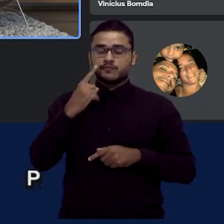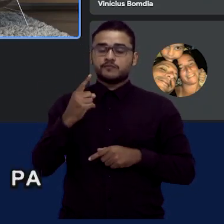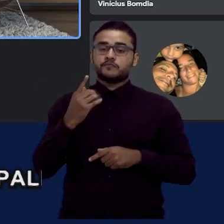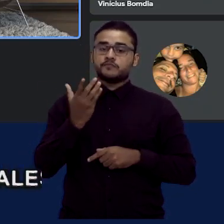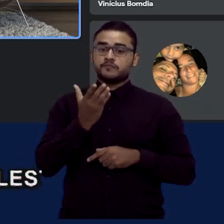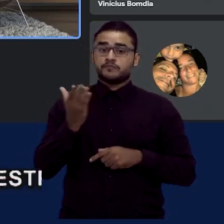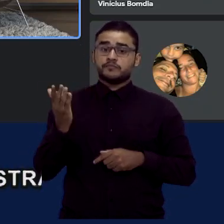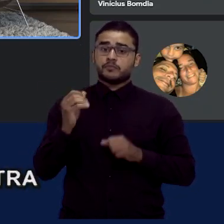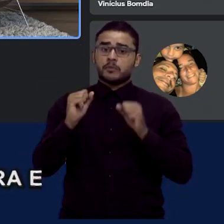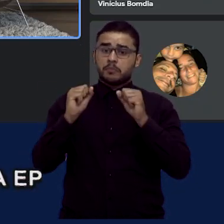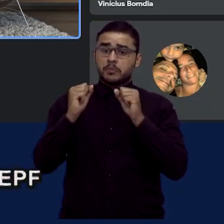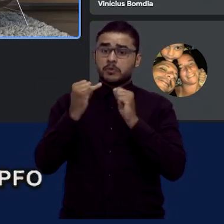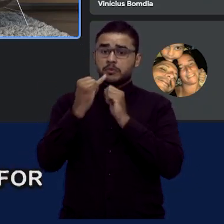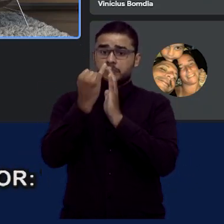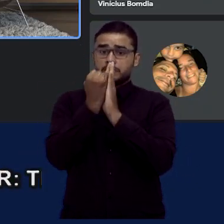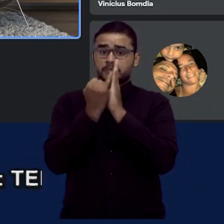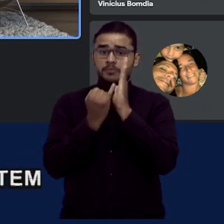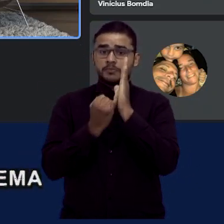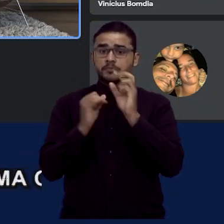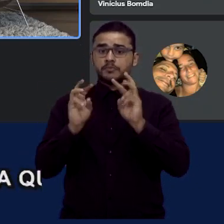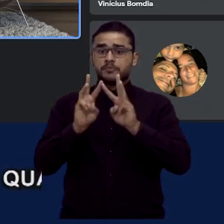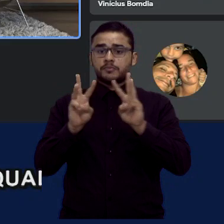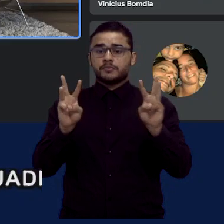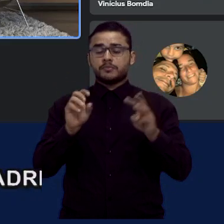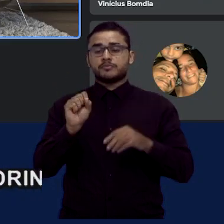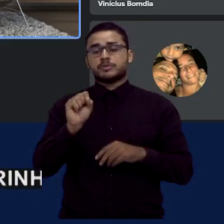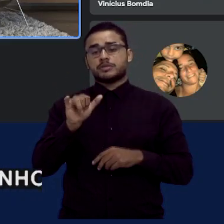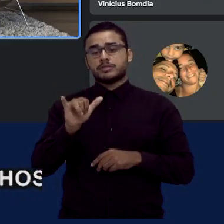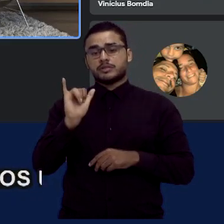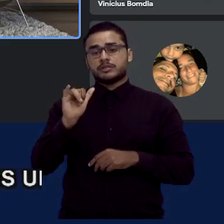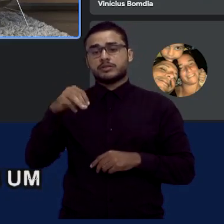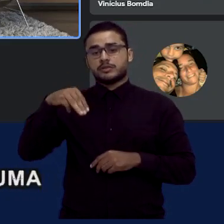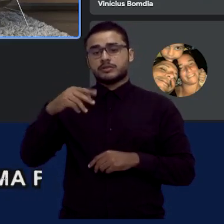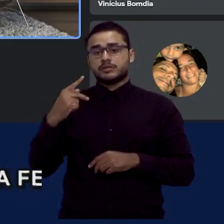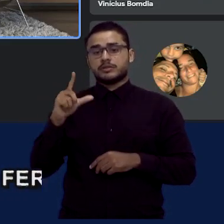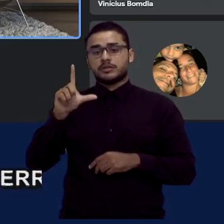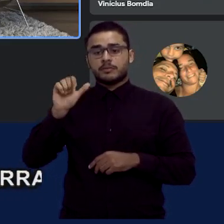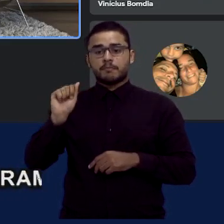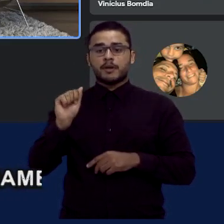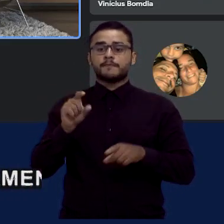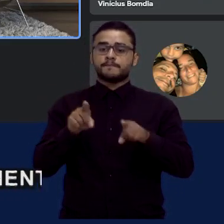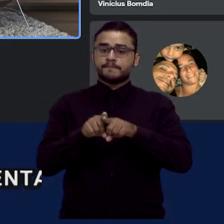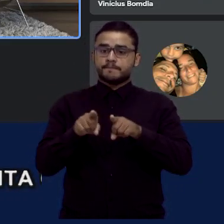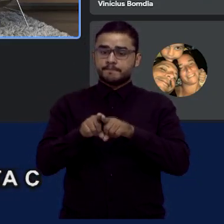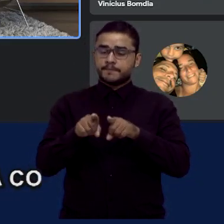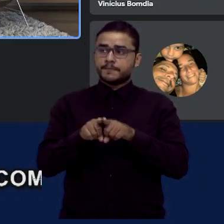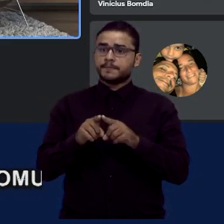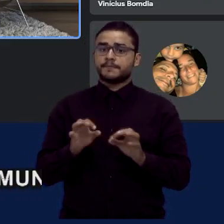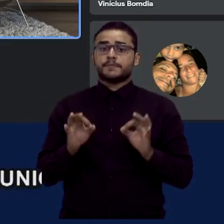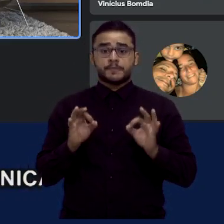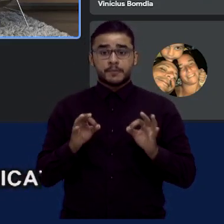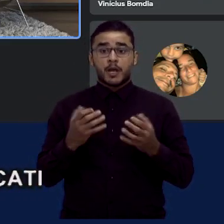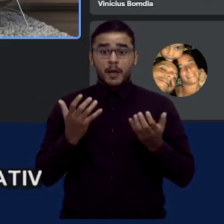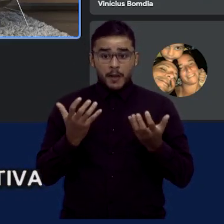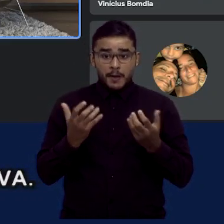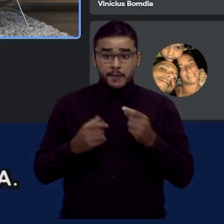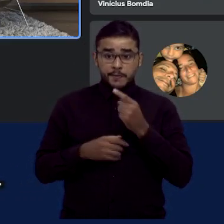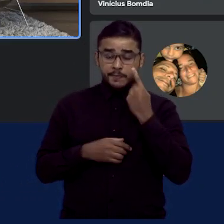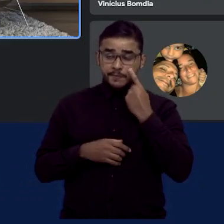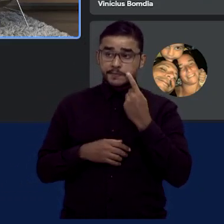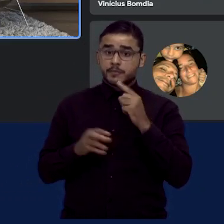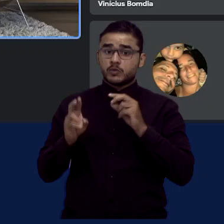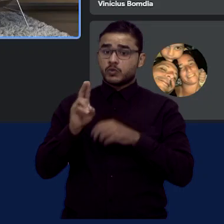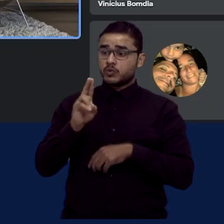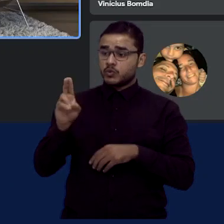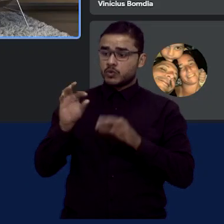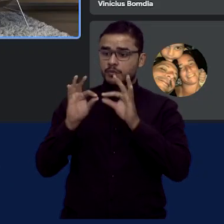pode se pré-inscrever no Simpla, né, e o quanto você pode, na verdade, participando aqui, colocando o seu nome